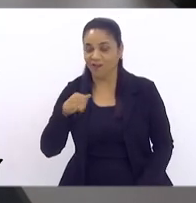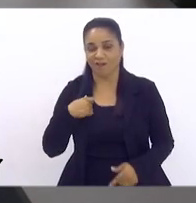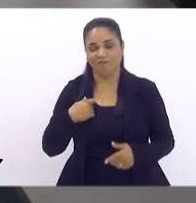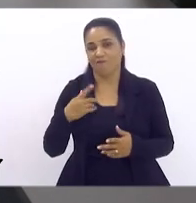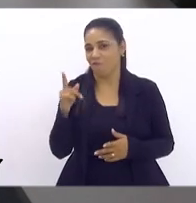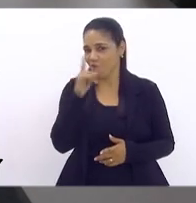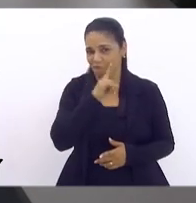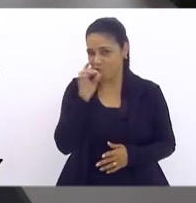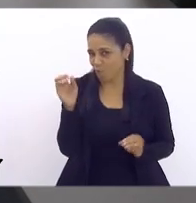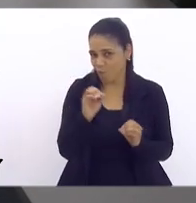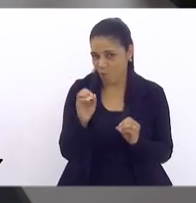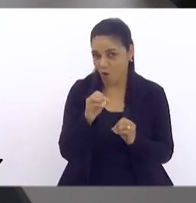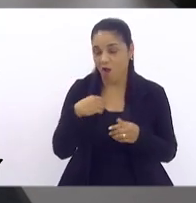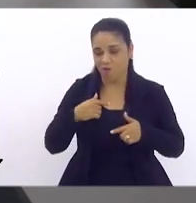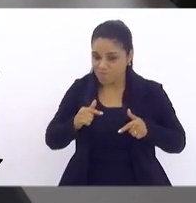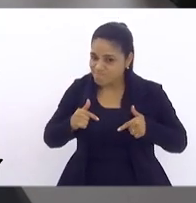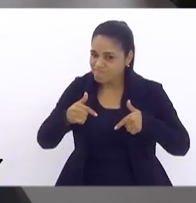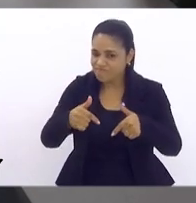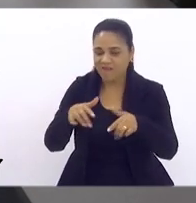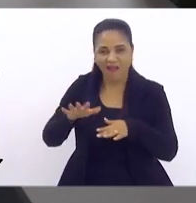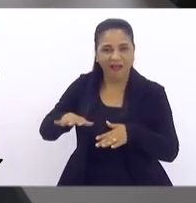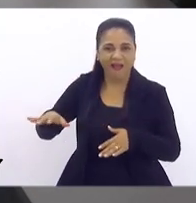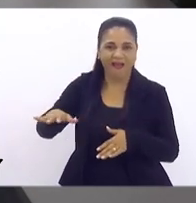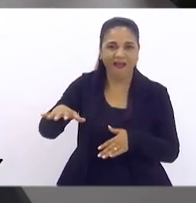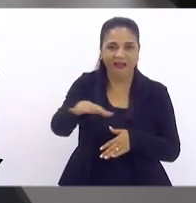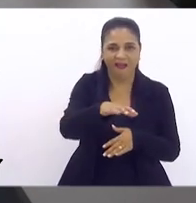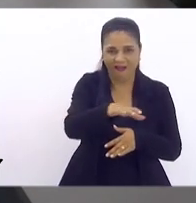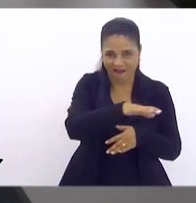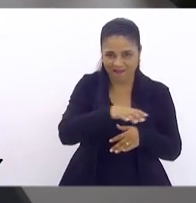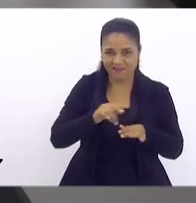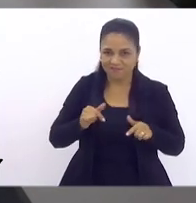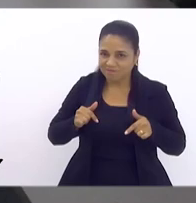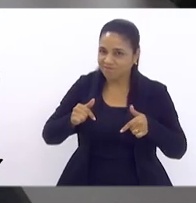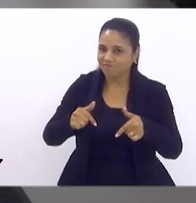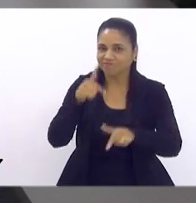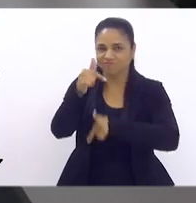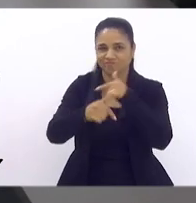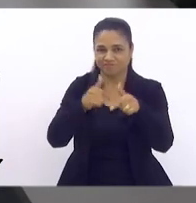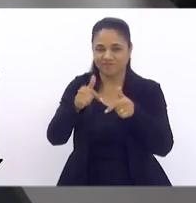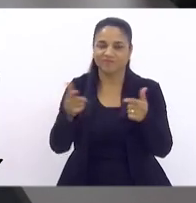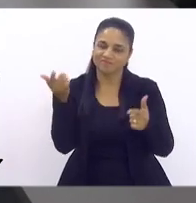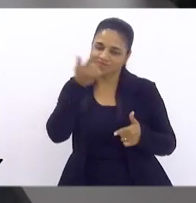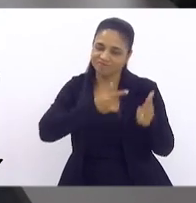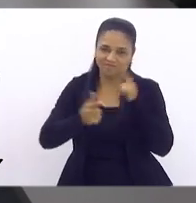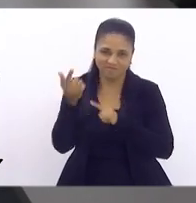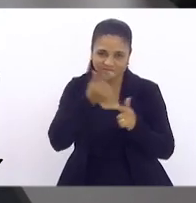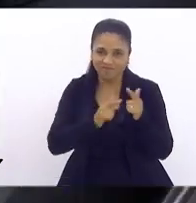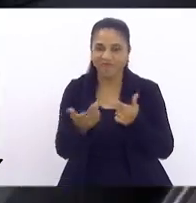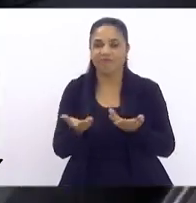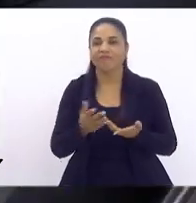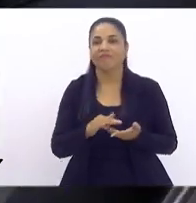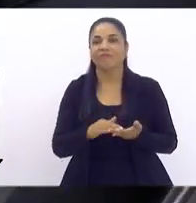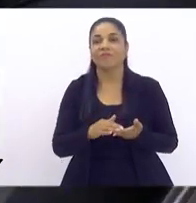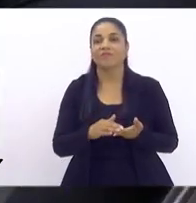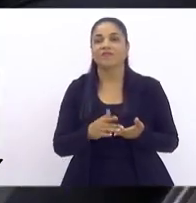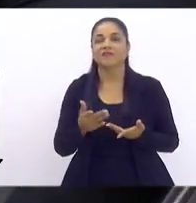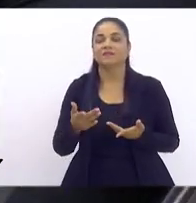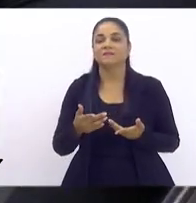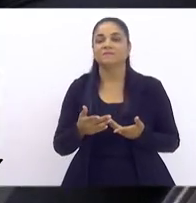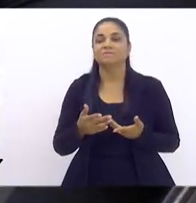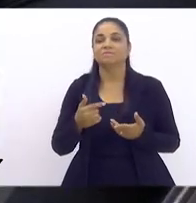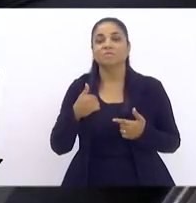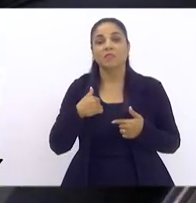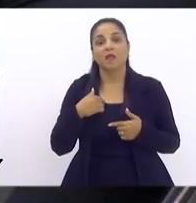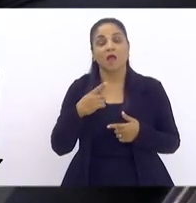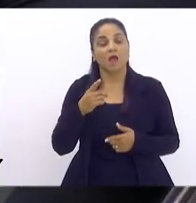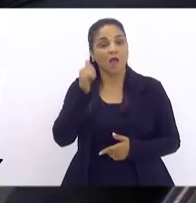em todas as áreas de atuação aí a gente consegue atuar né e ele enviou a